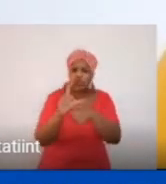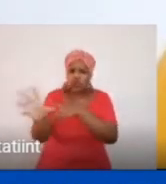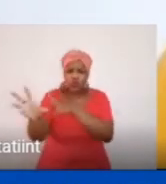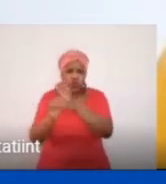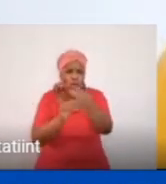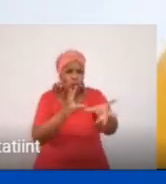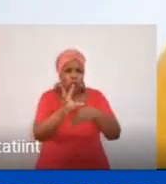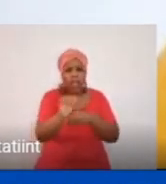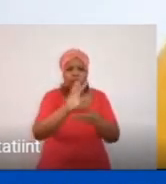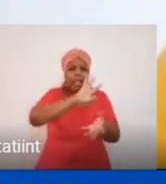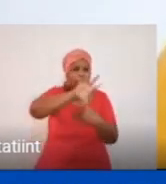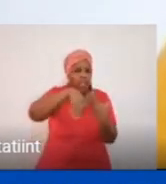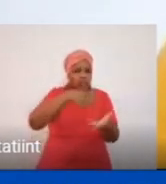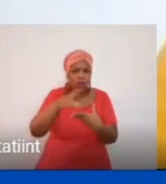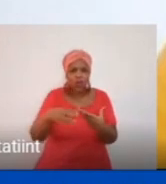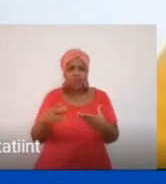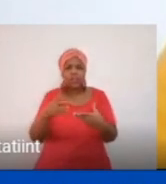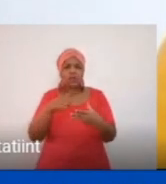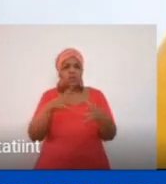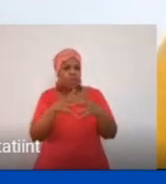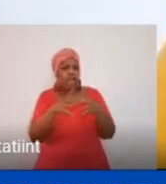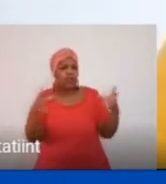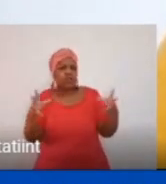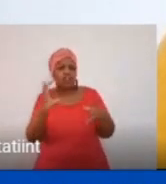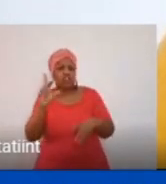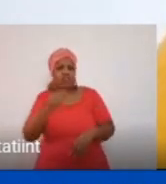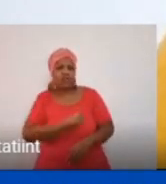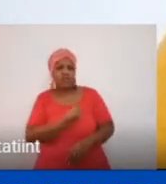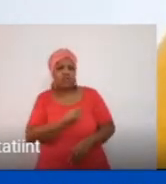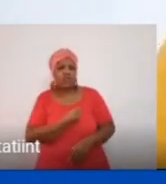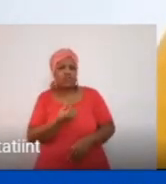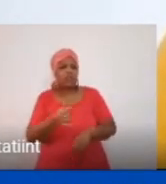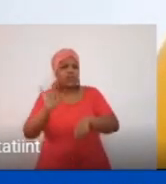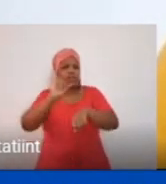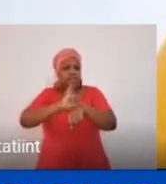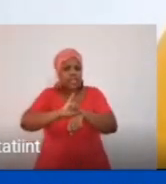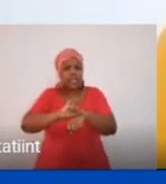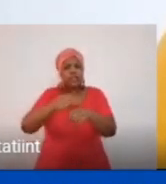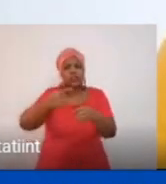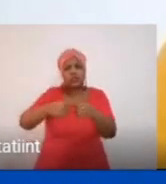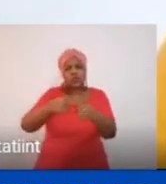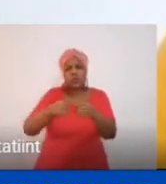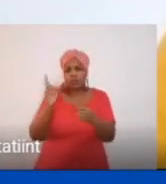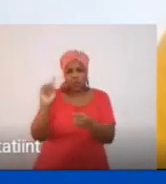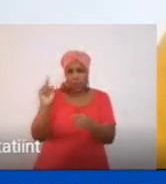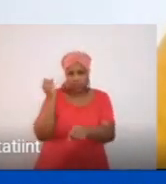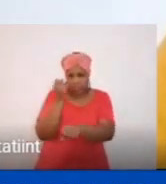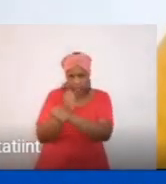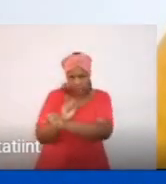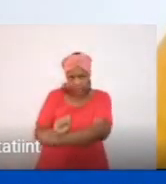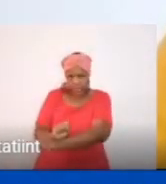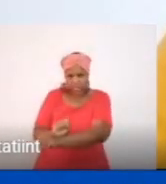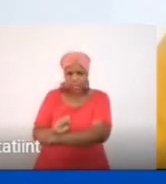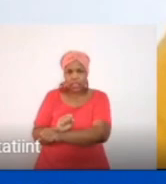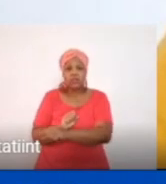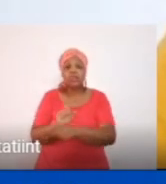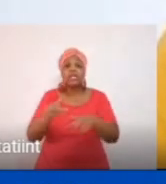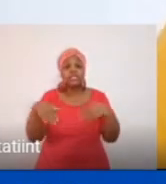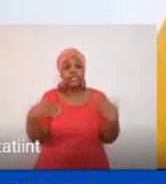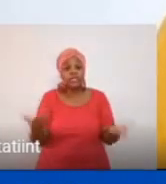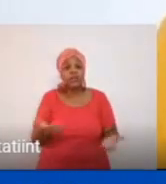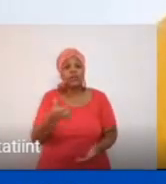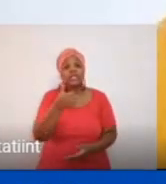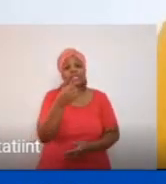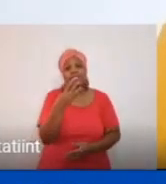viviam nos centros urbanos, não mais como escravizados. E aí o 13 de maio